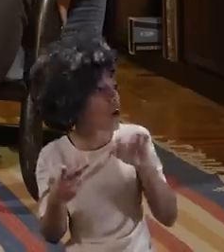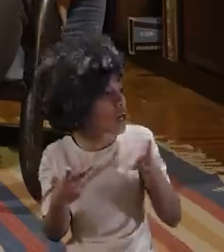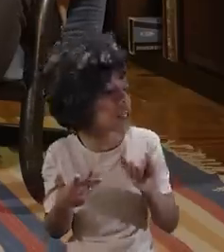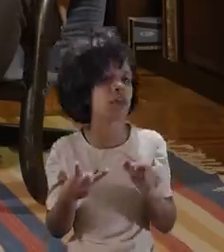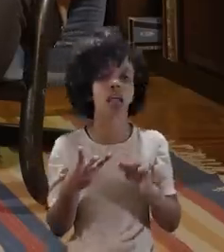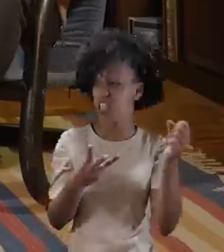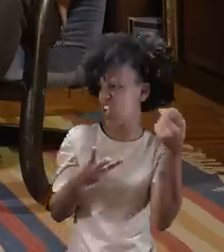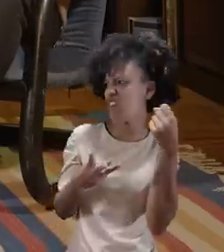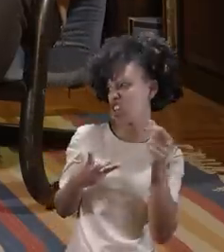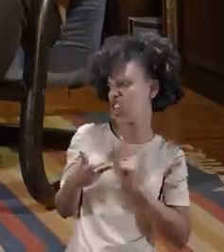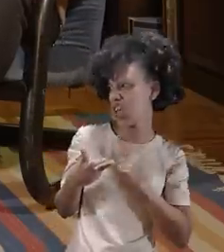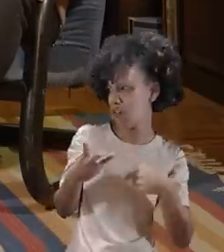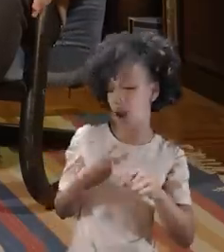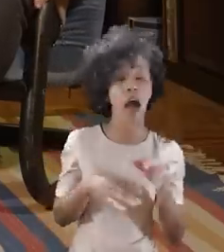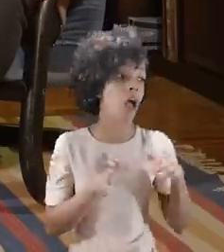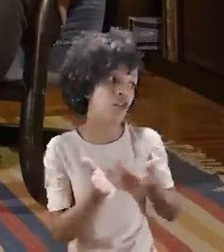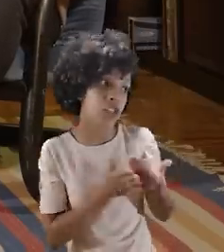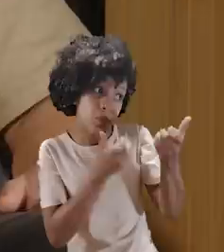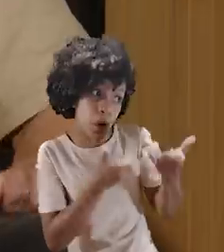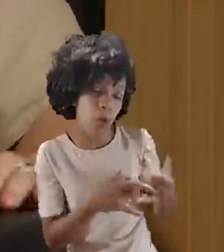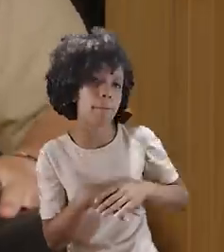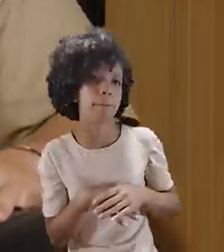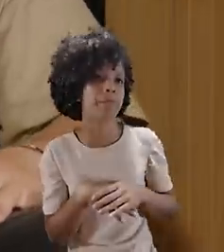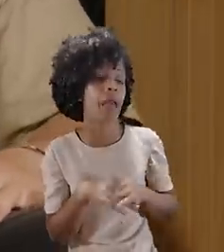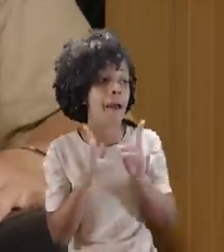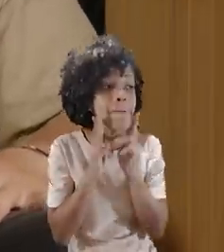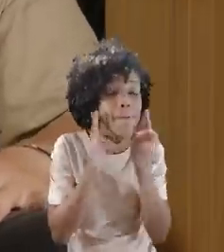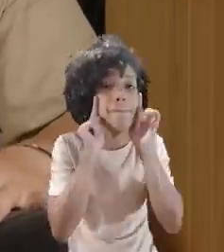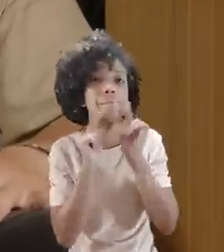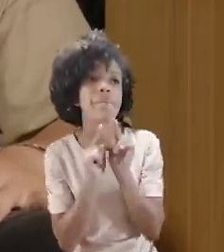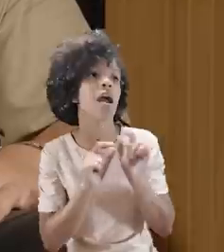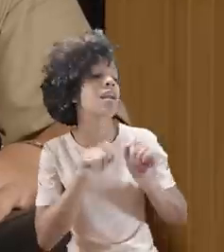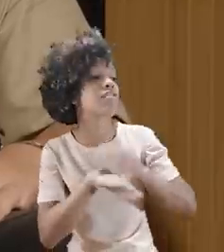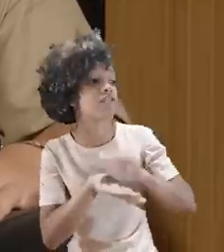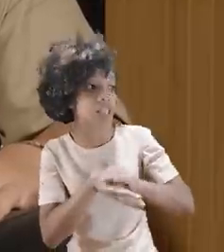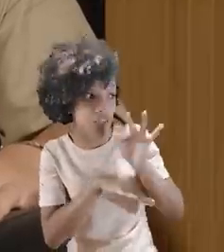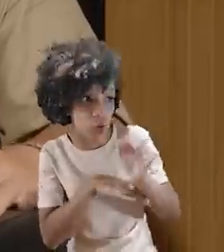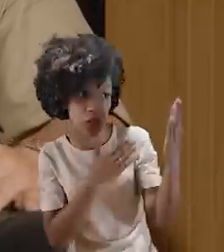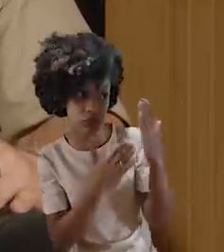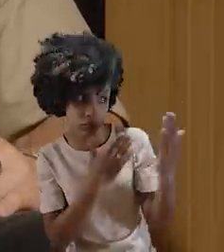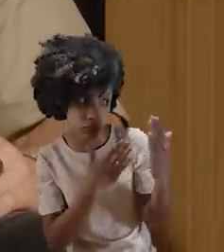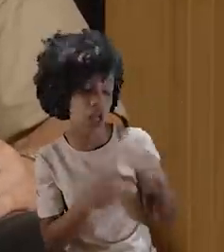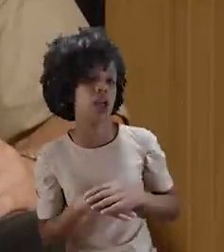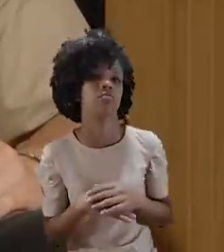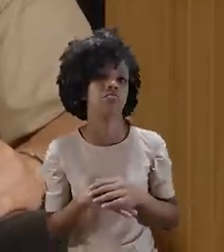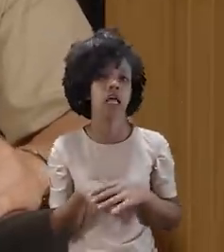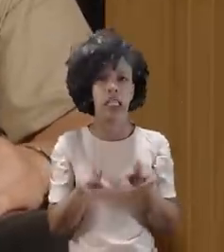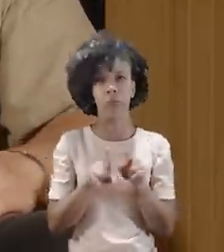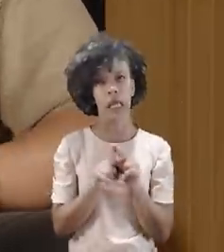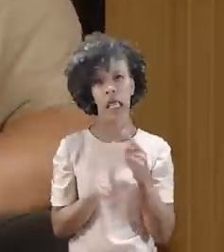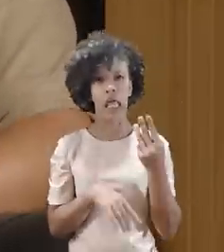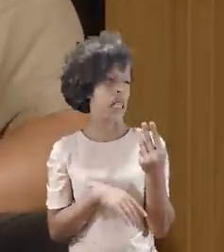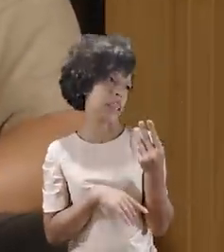gente às vezes é que assim é o que você falou no começo Barbie quem faz faculdade de psicologia cara dia fazer o estágio de